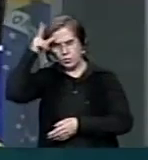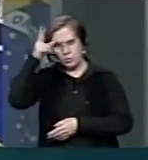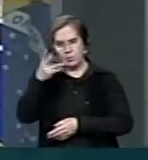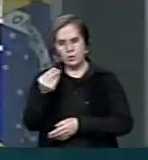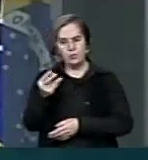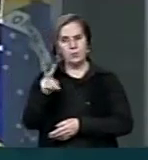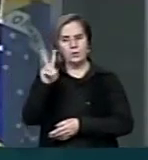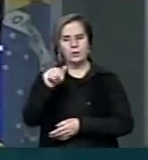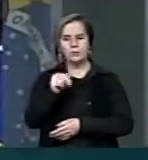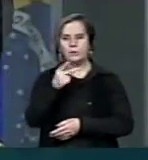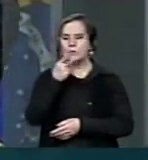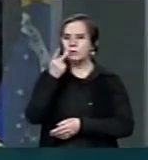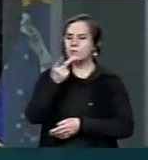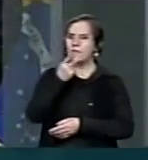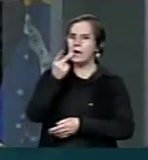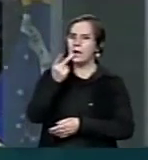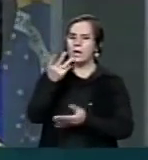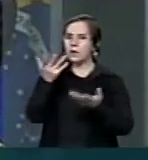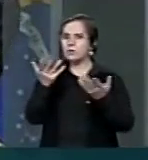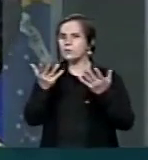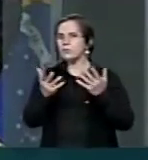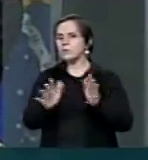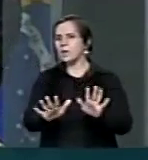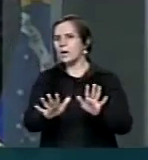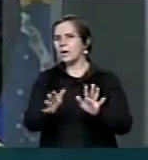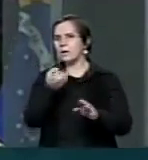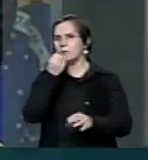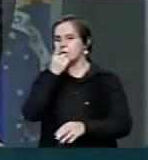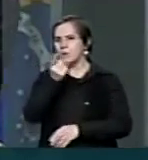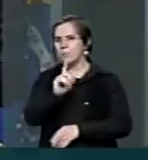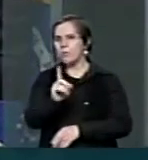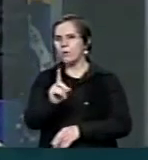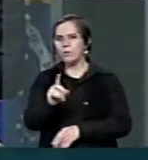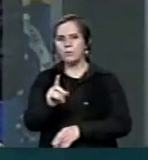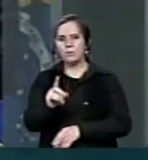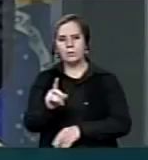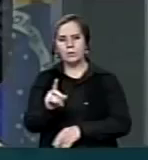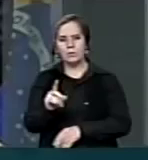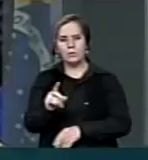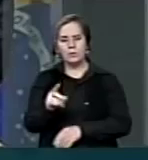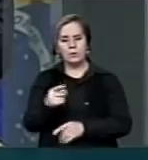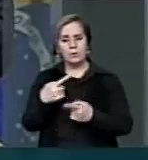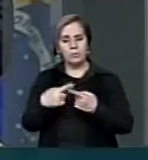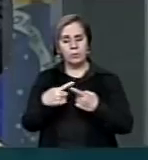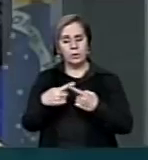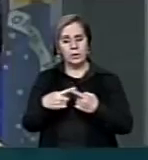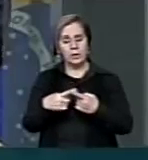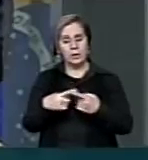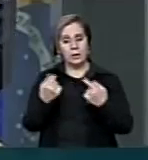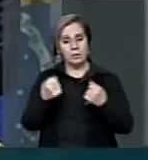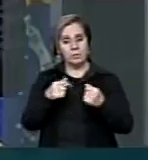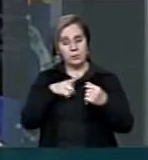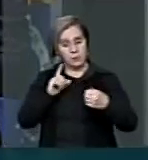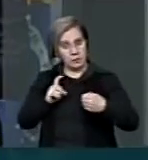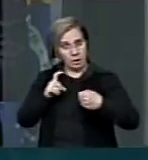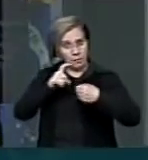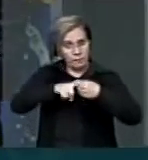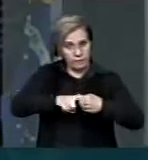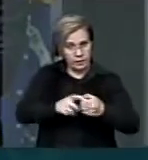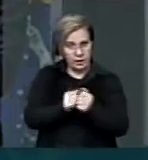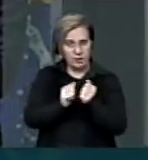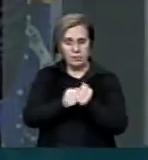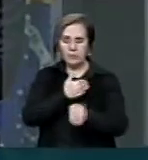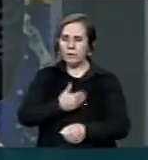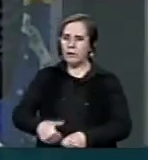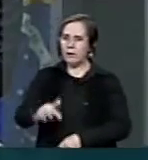é possível, se é viável ser prefeito ou governador nesse país, sem que você tenha um vínculo com o governo federal. É